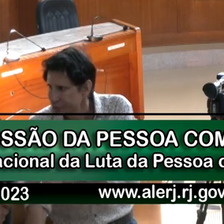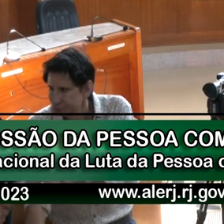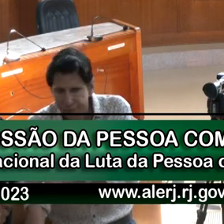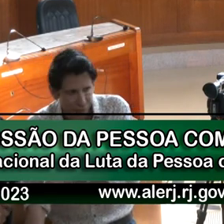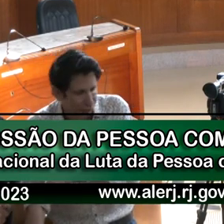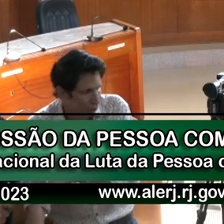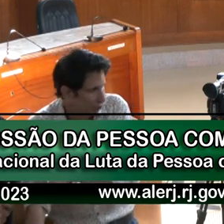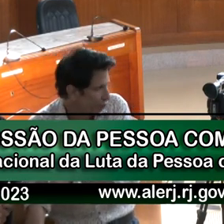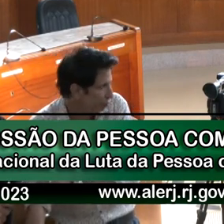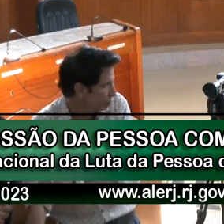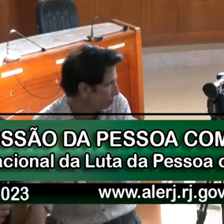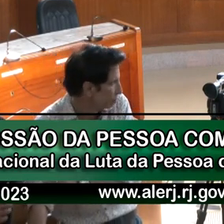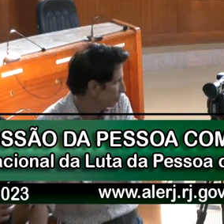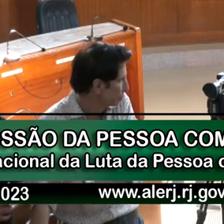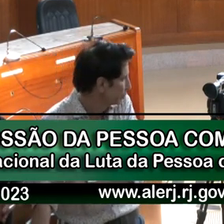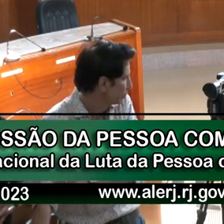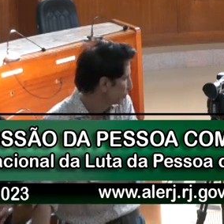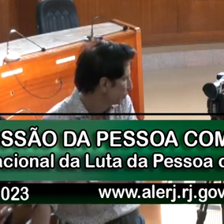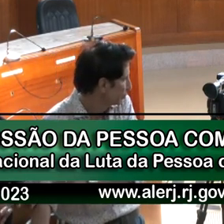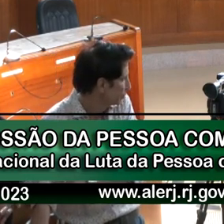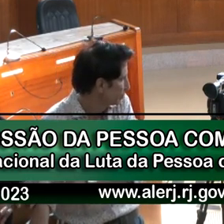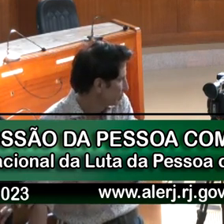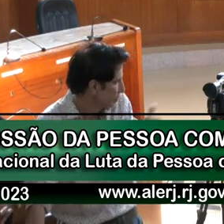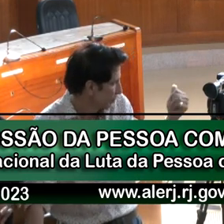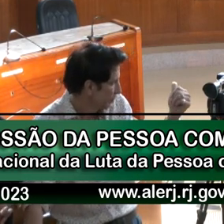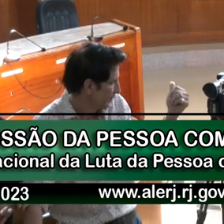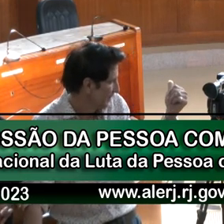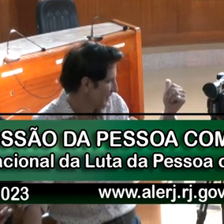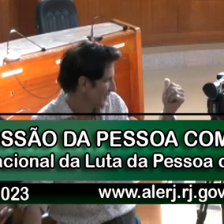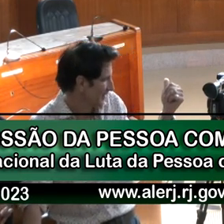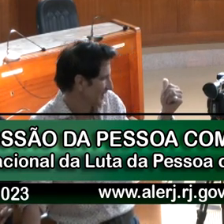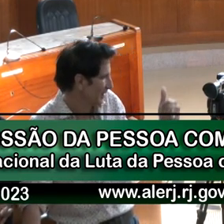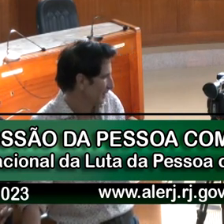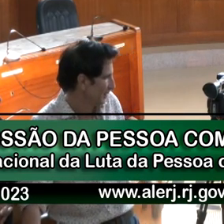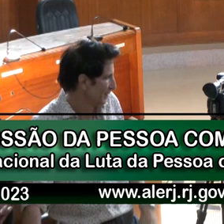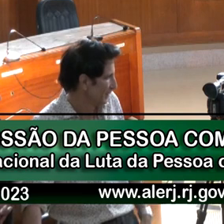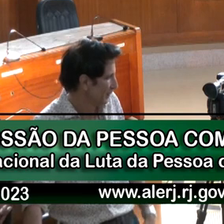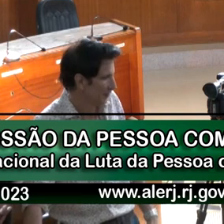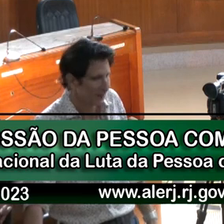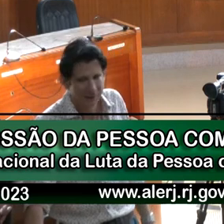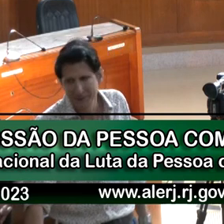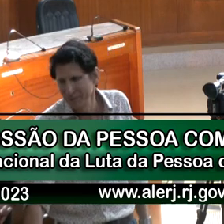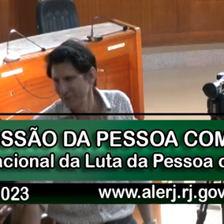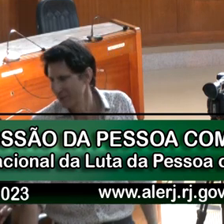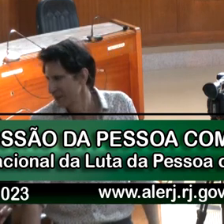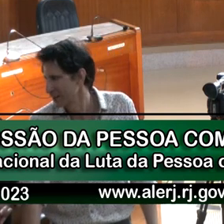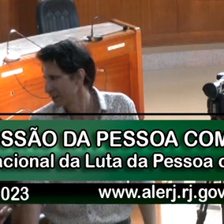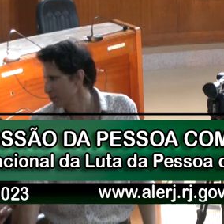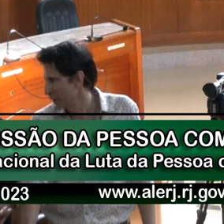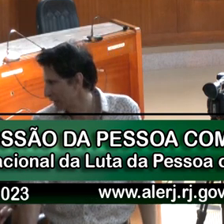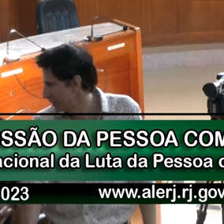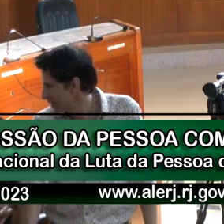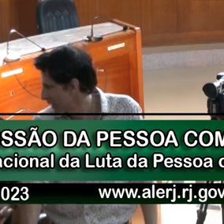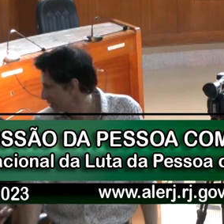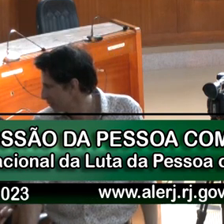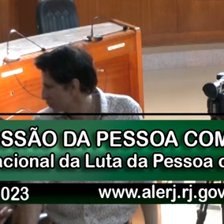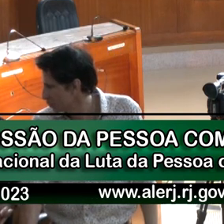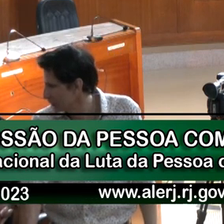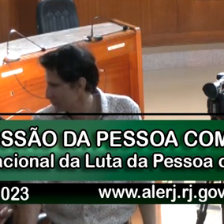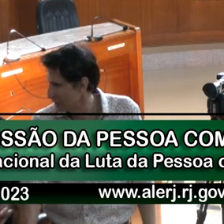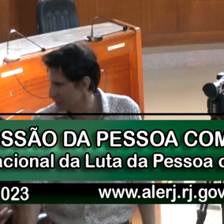início a terceira audiência pública, que tem como tema a empregabilidade da pessoa com deficiência.